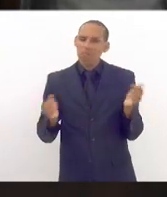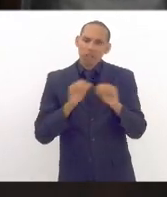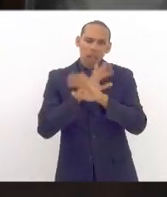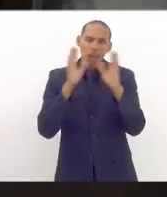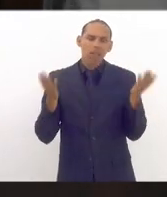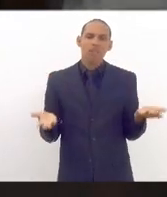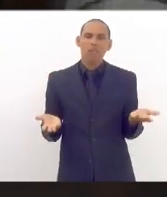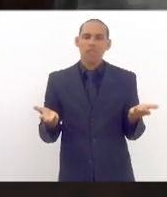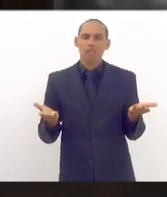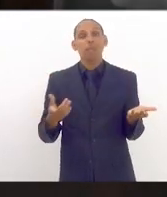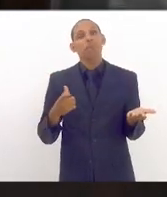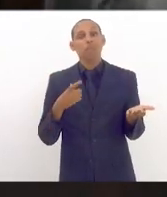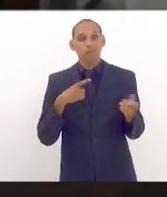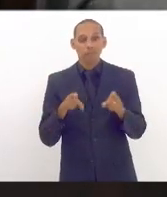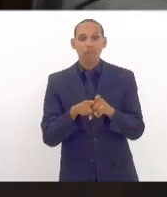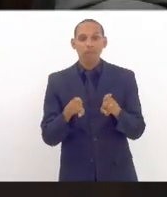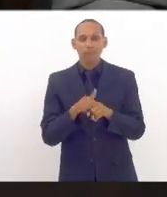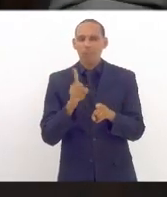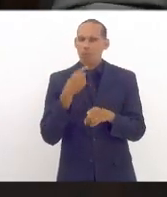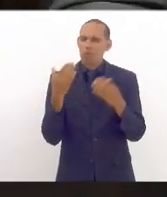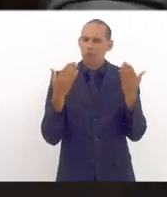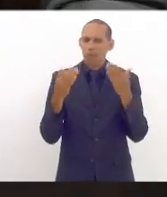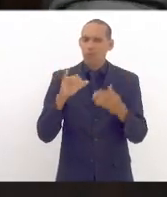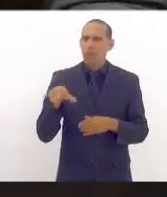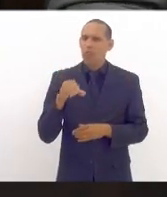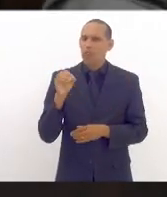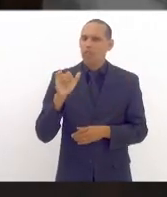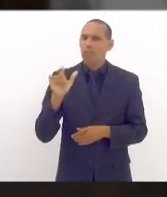como temos que simulado